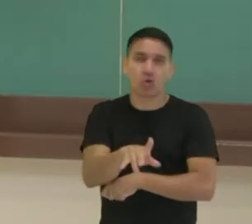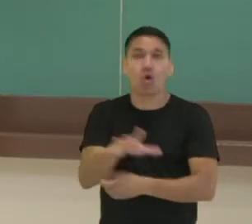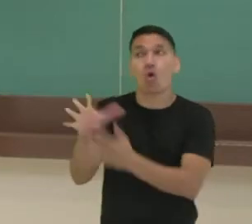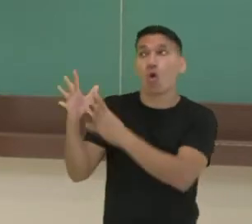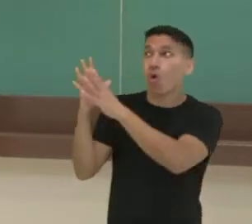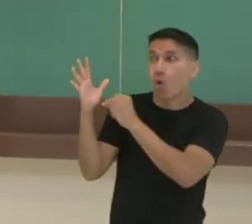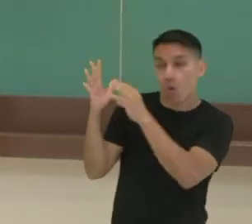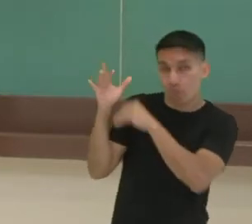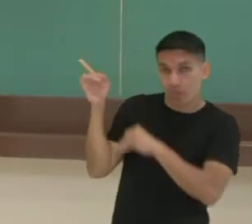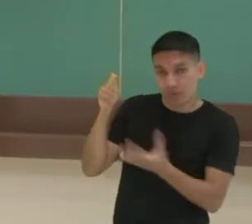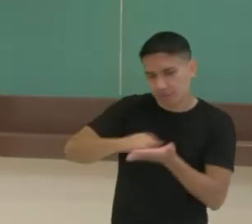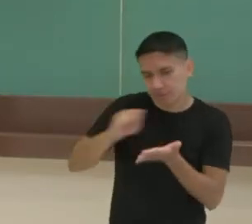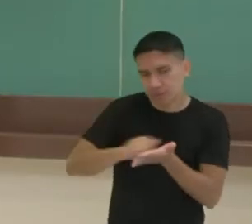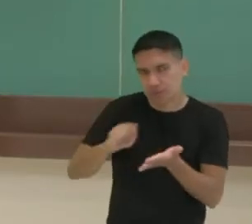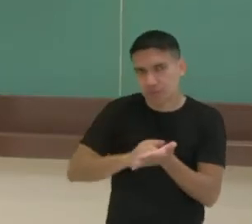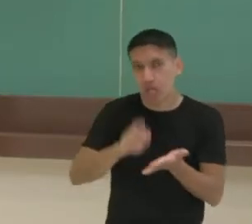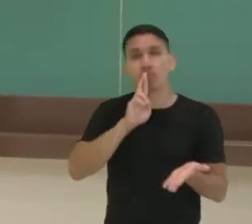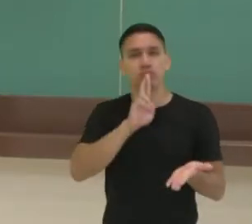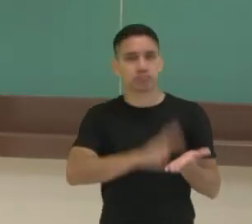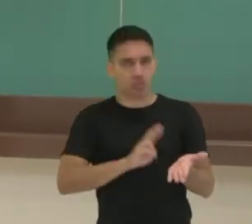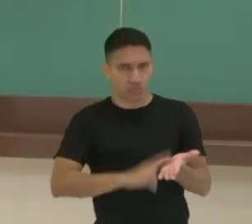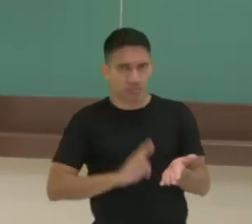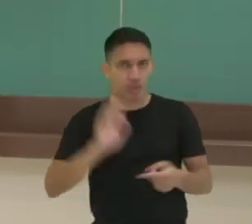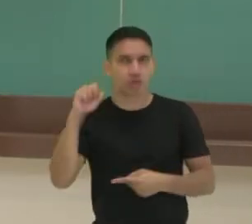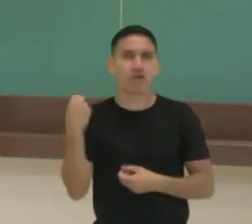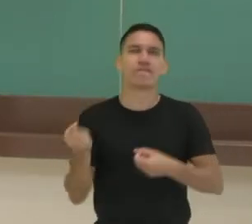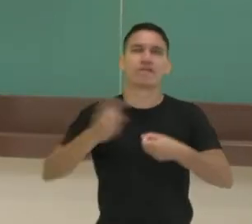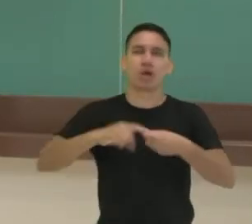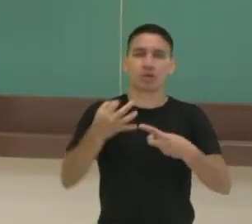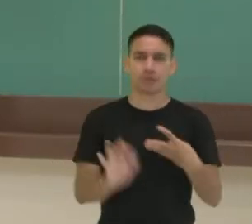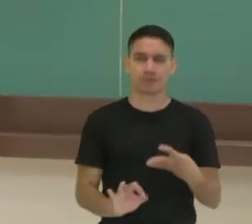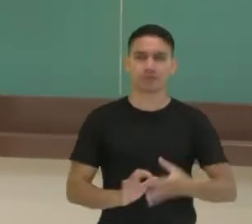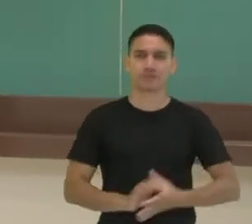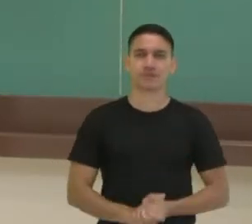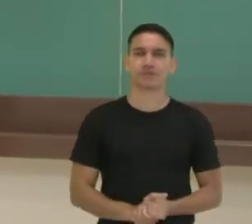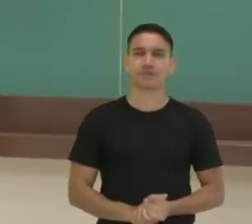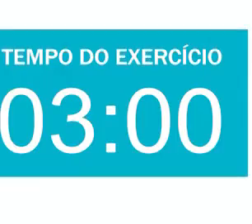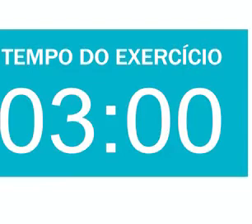caderno de vocês, respondam ela e nós voltamos com a correção.